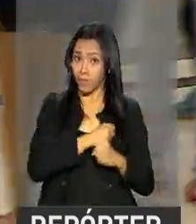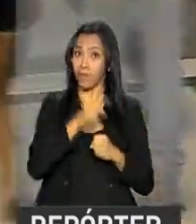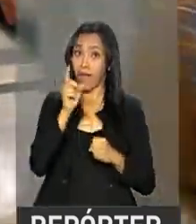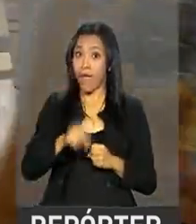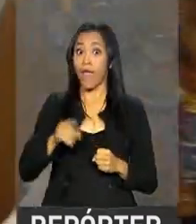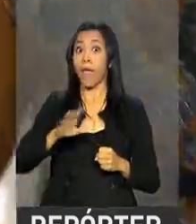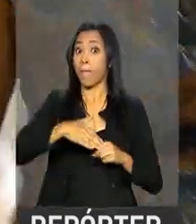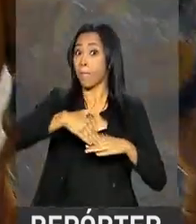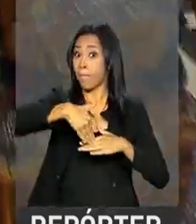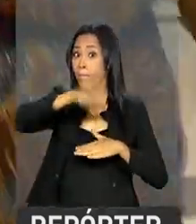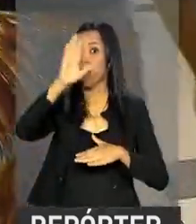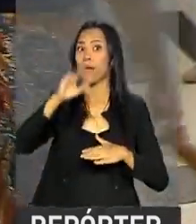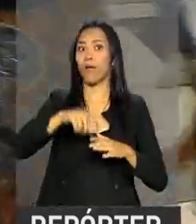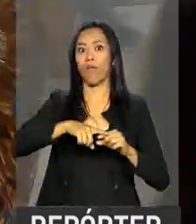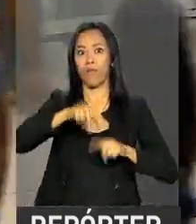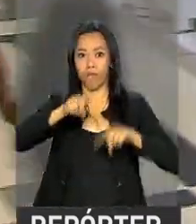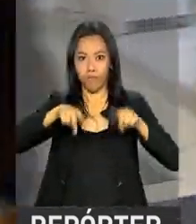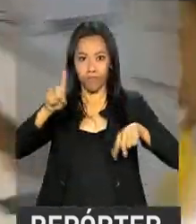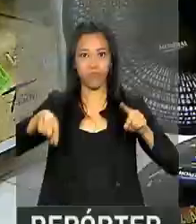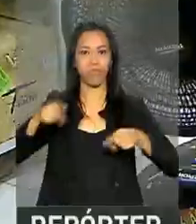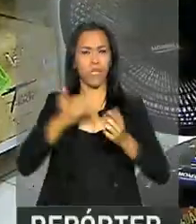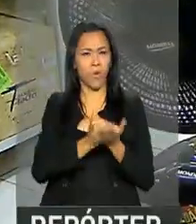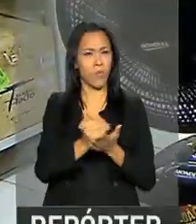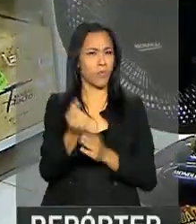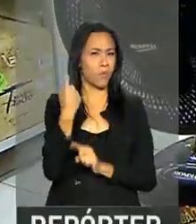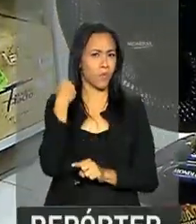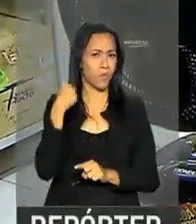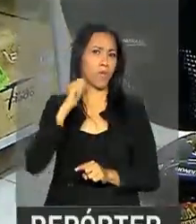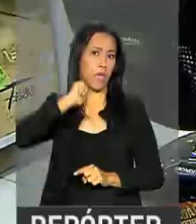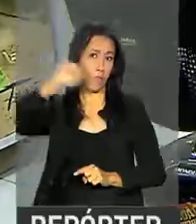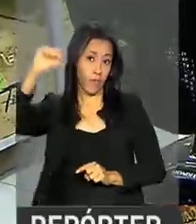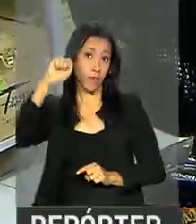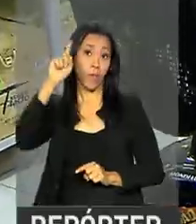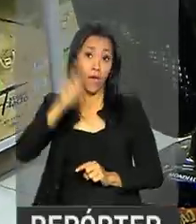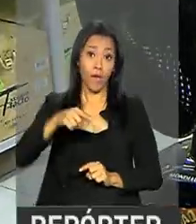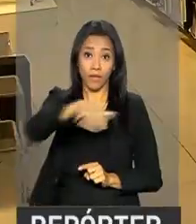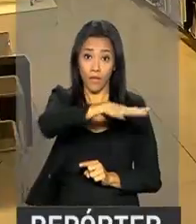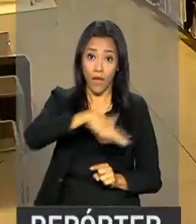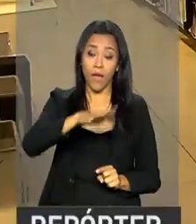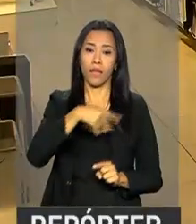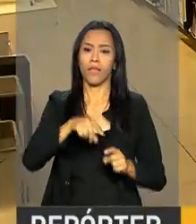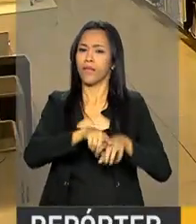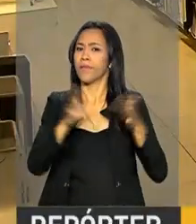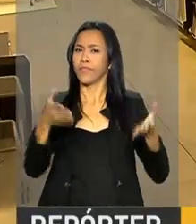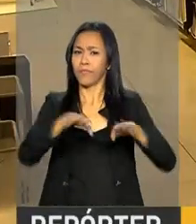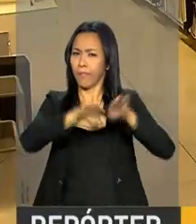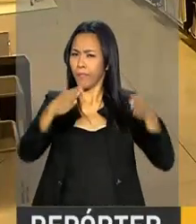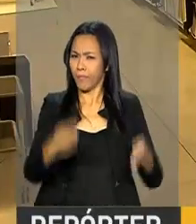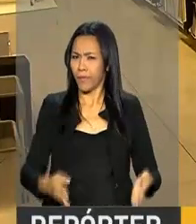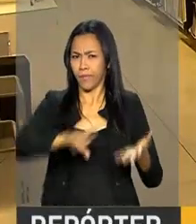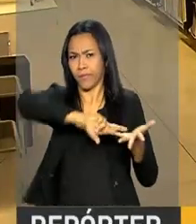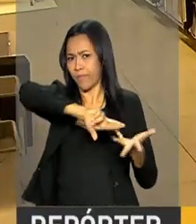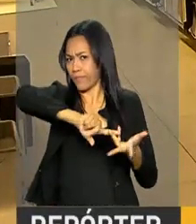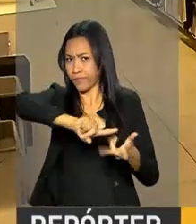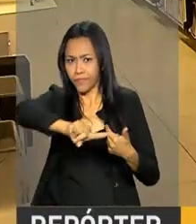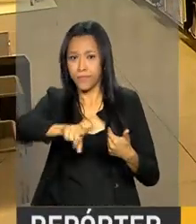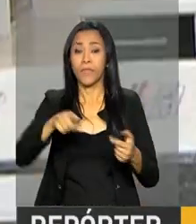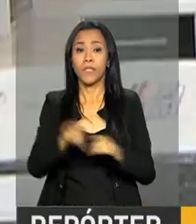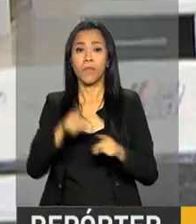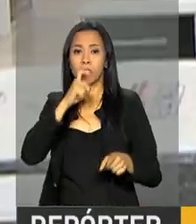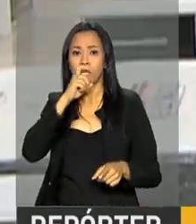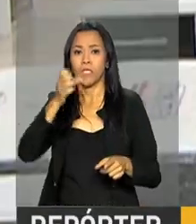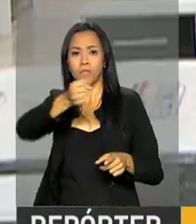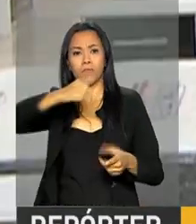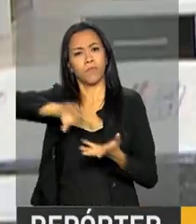mensal desde que essa recuperação começou em abril os destaques foram os móveis e eletrodomésticos cujas vendas cresceram